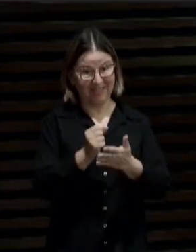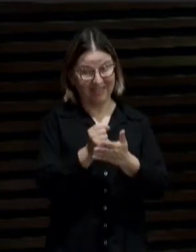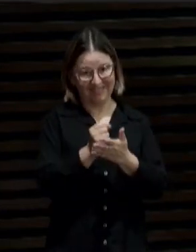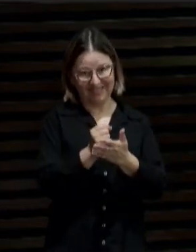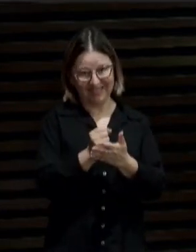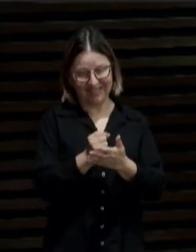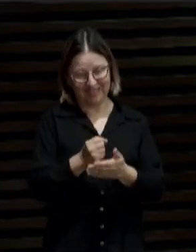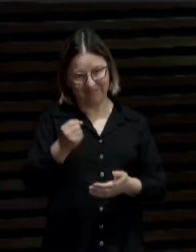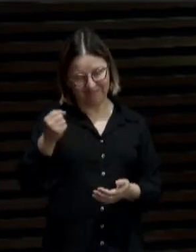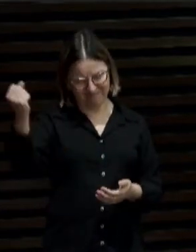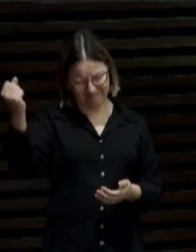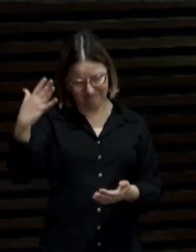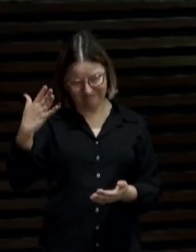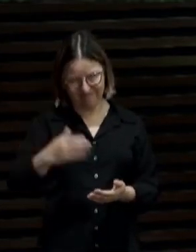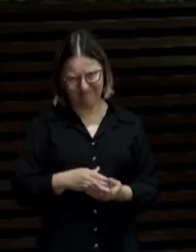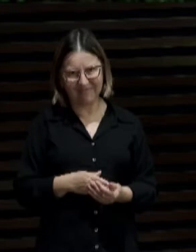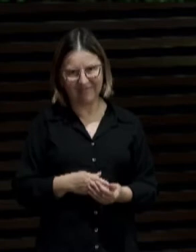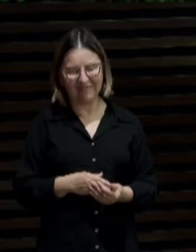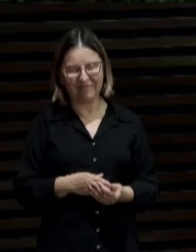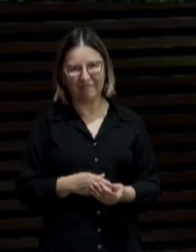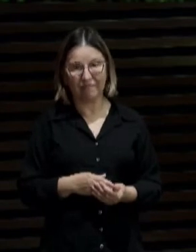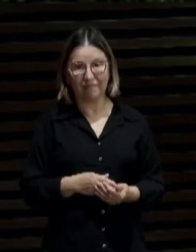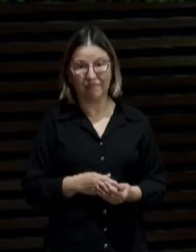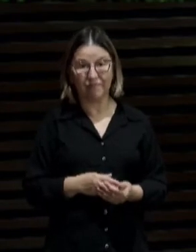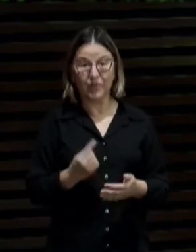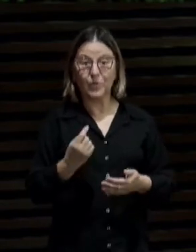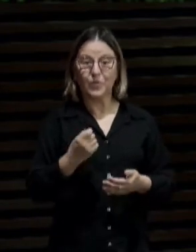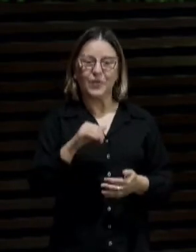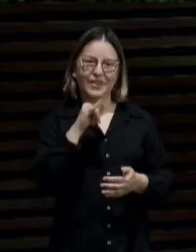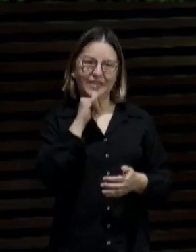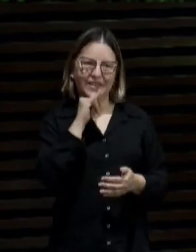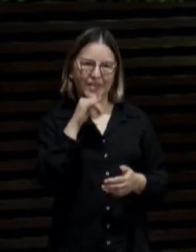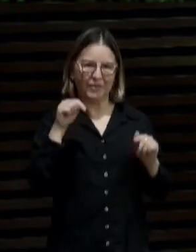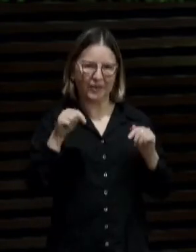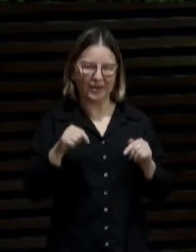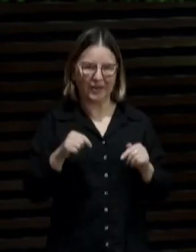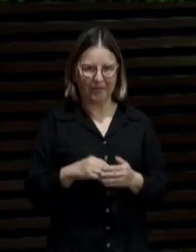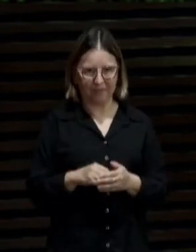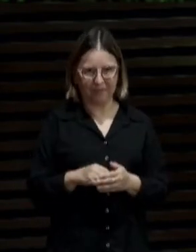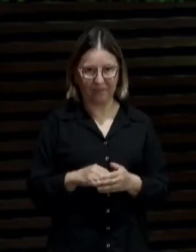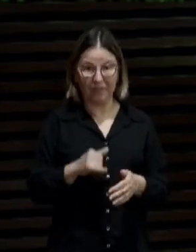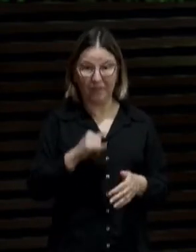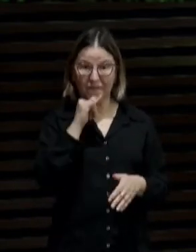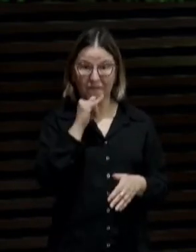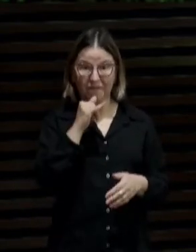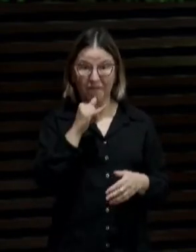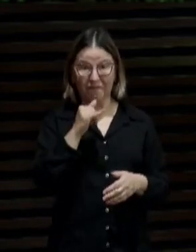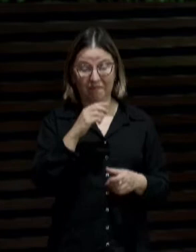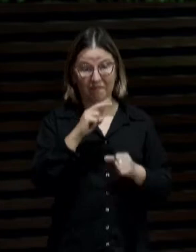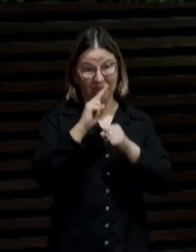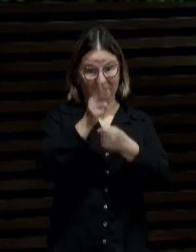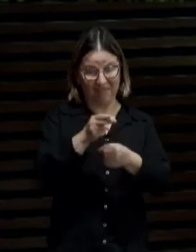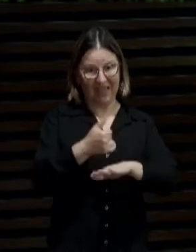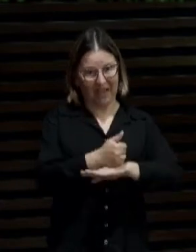É forte esse exemplo. Ele dá um exemplo aqui. Ele vai falar de Davi depois, mas um exemplo que é muito forte. Abraão,